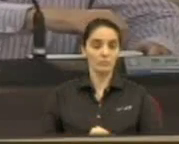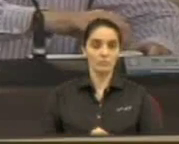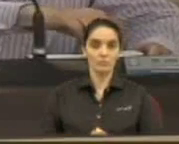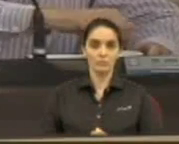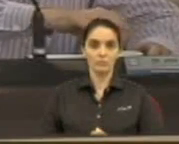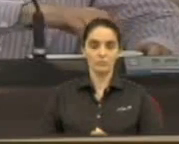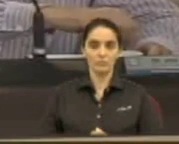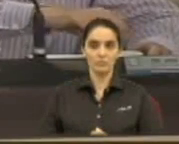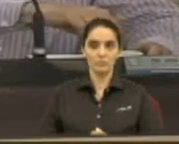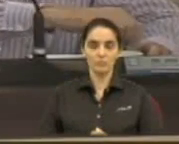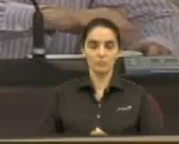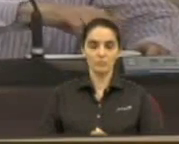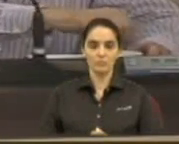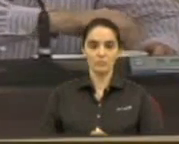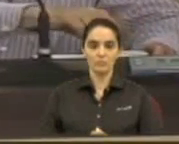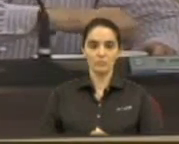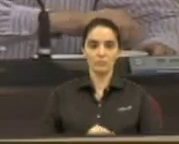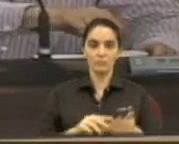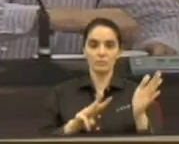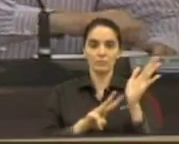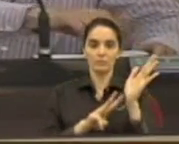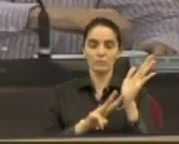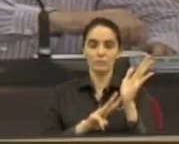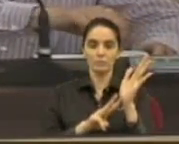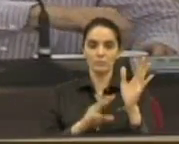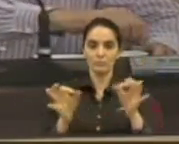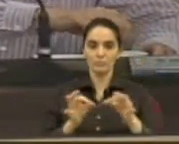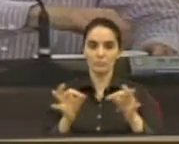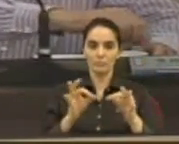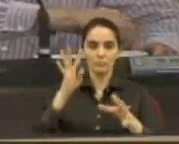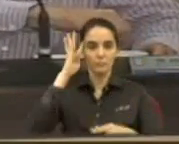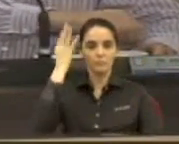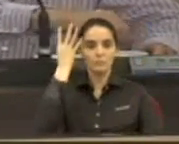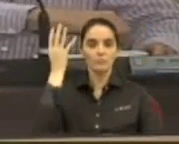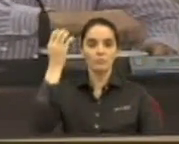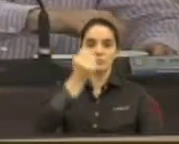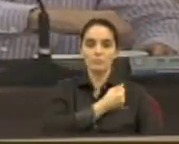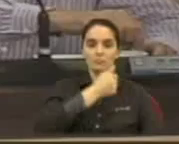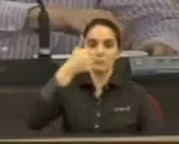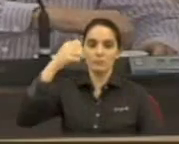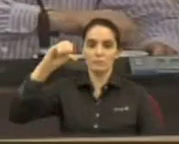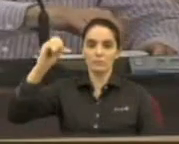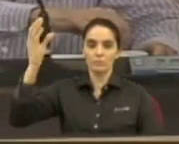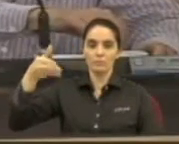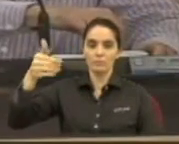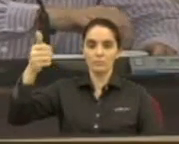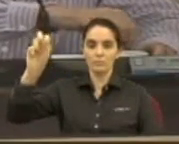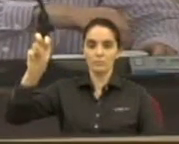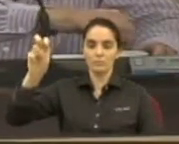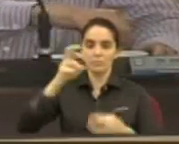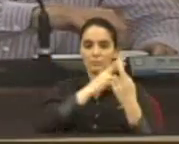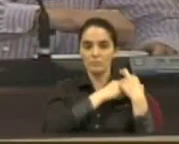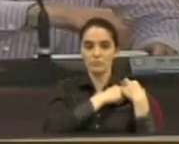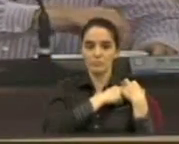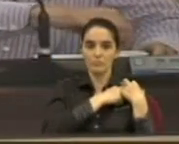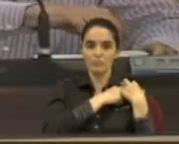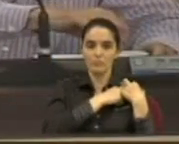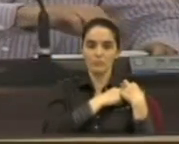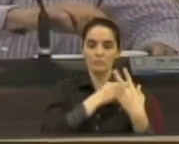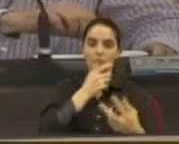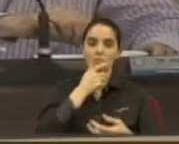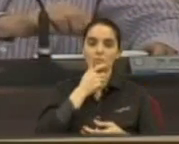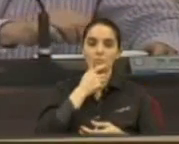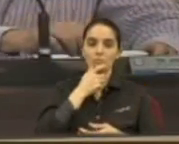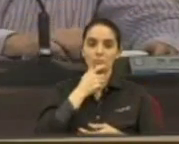aliás, o item terceiro da pauta, projeto de resolução número 19/2015, de autoria da nobre